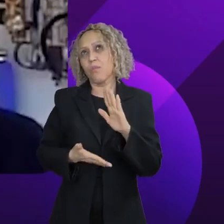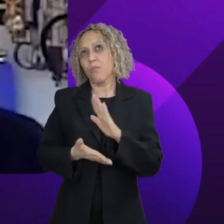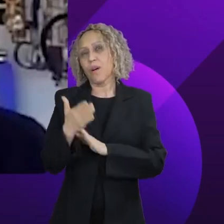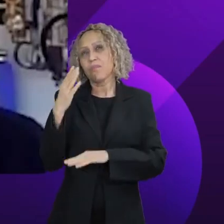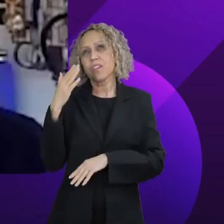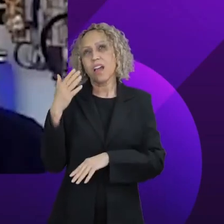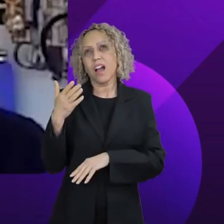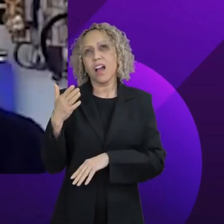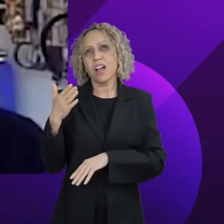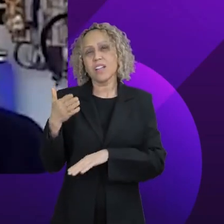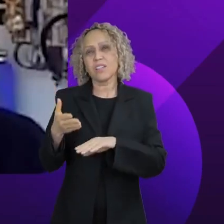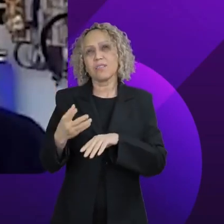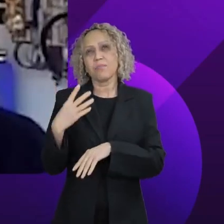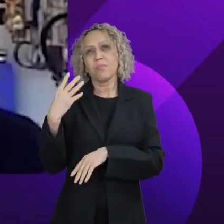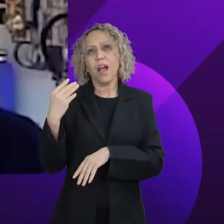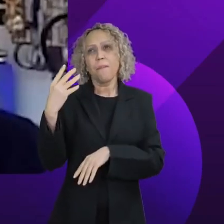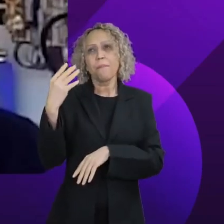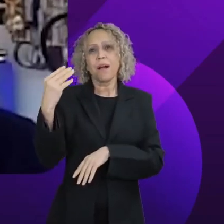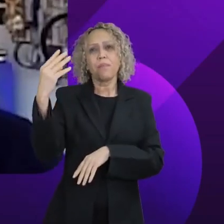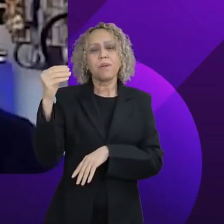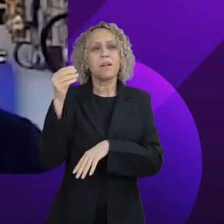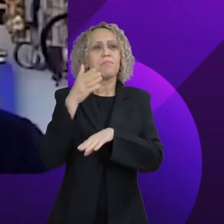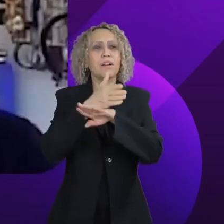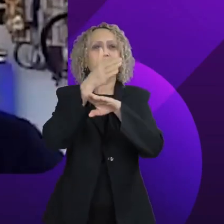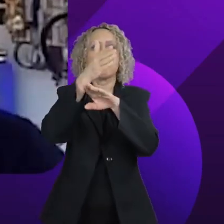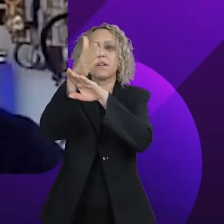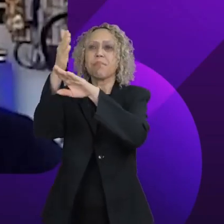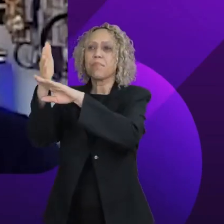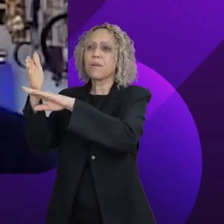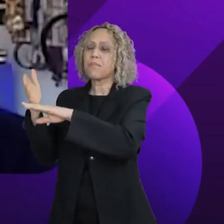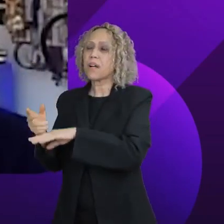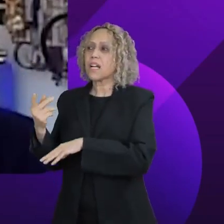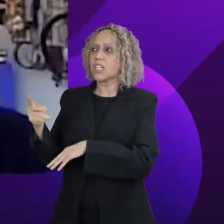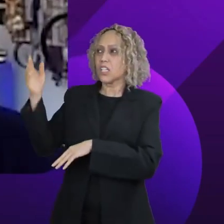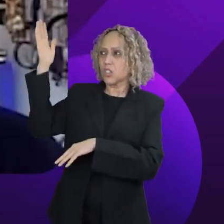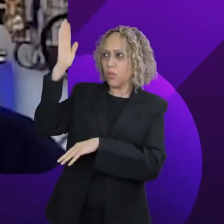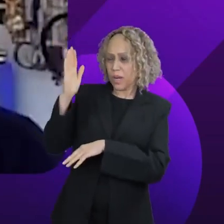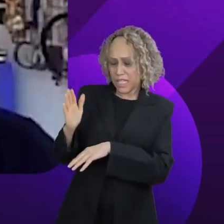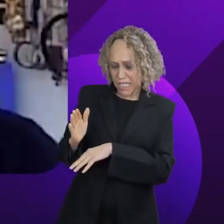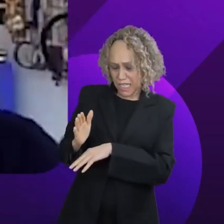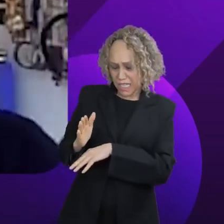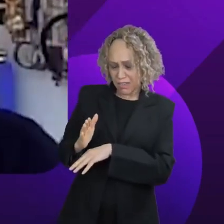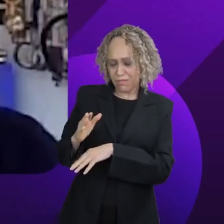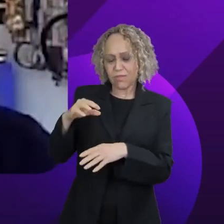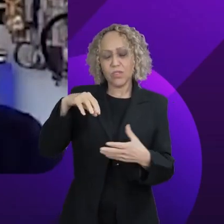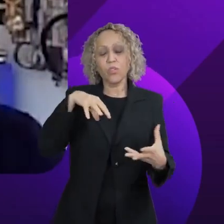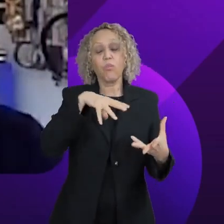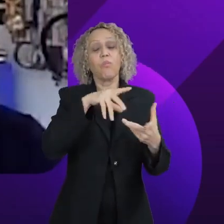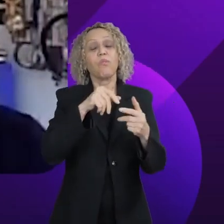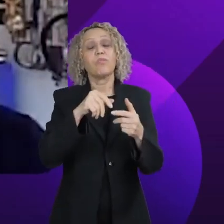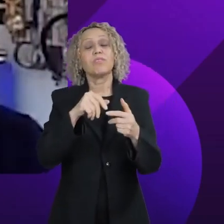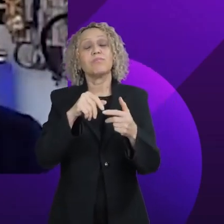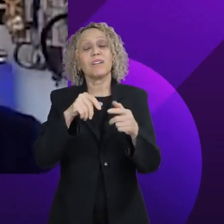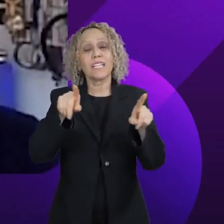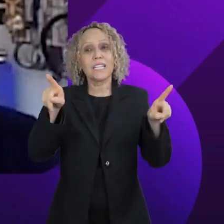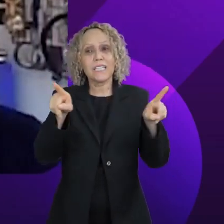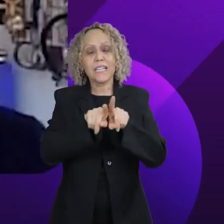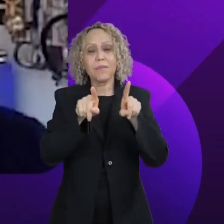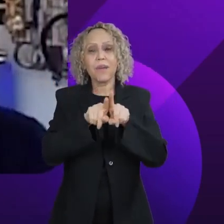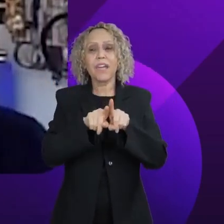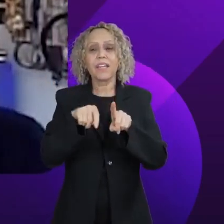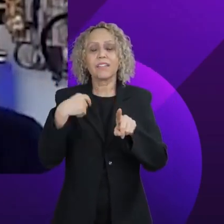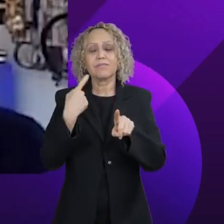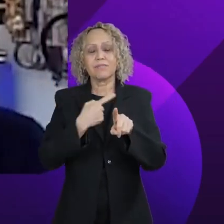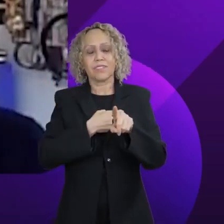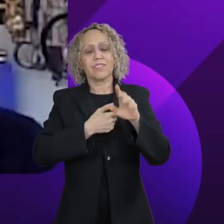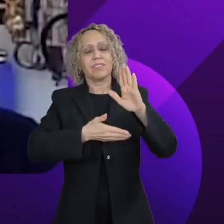contingente militante no Brasil e no mundo, mas uma viagem que cabe todas